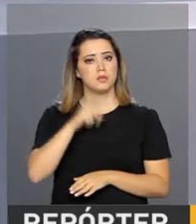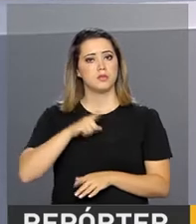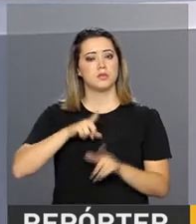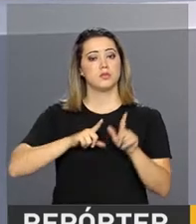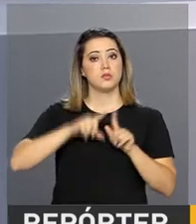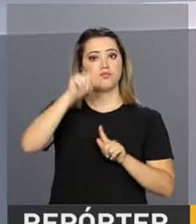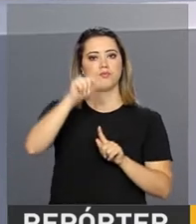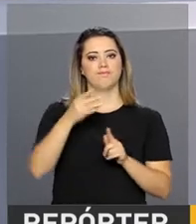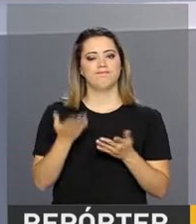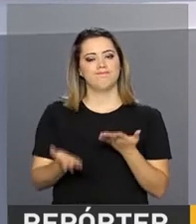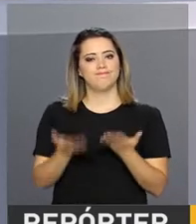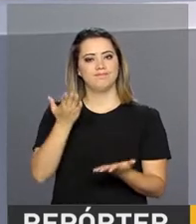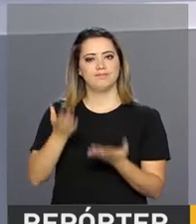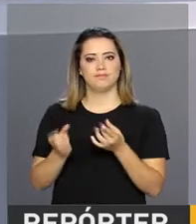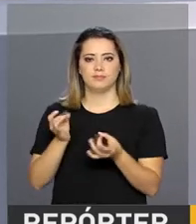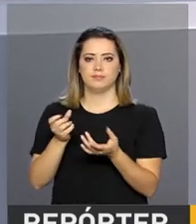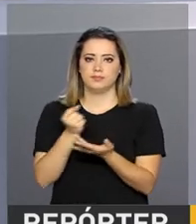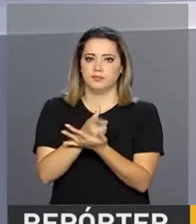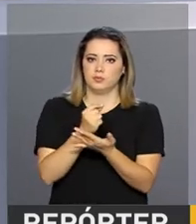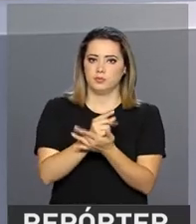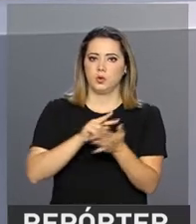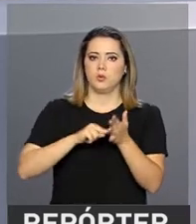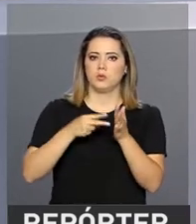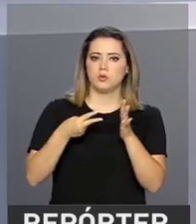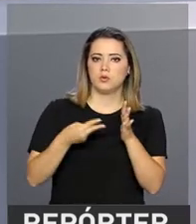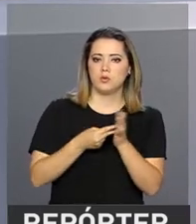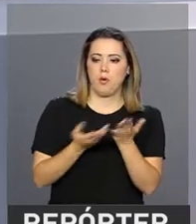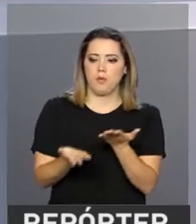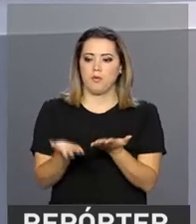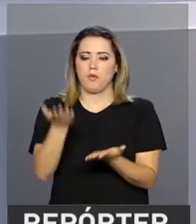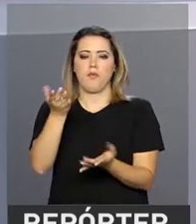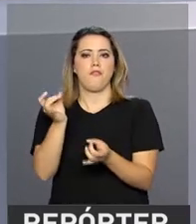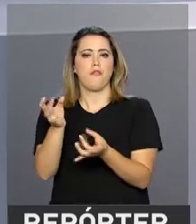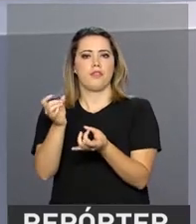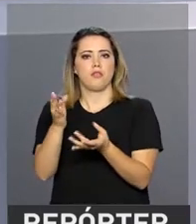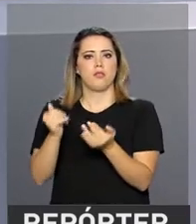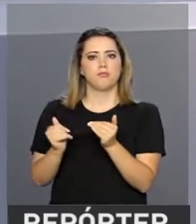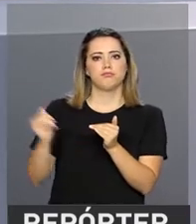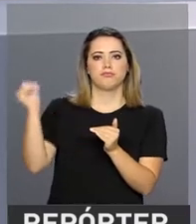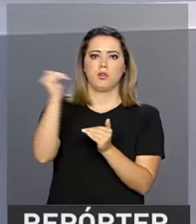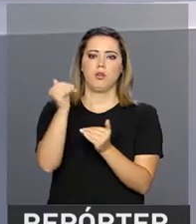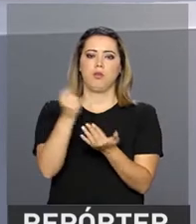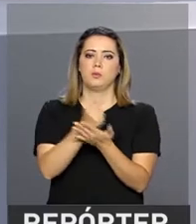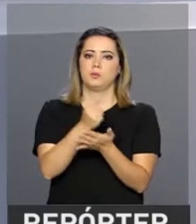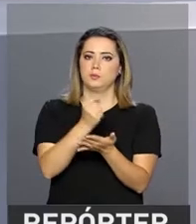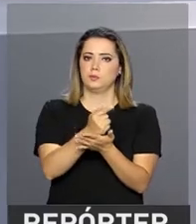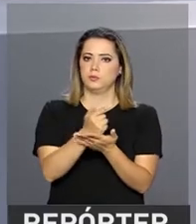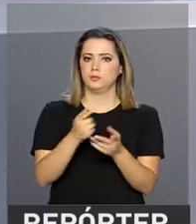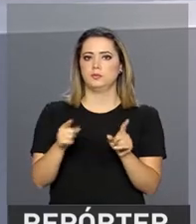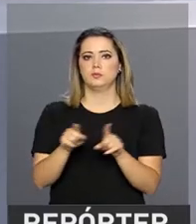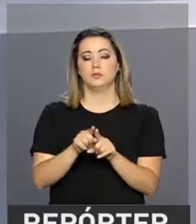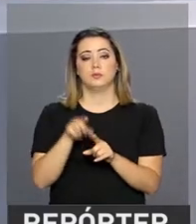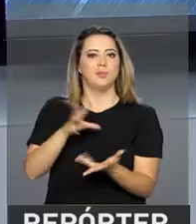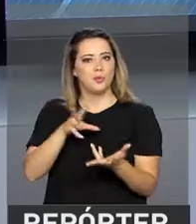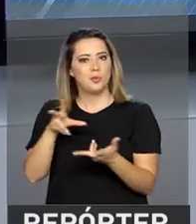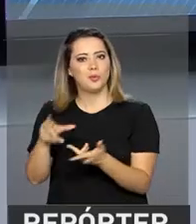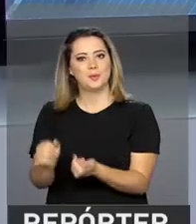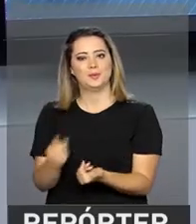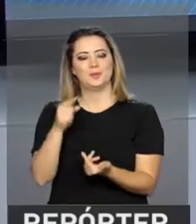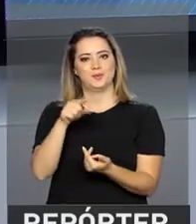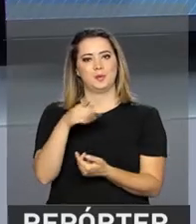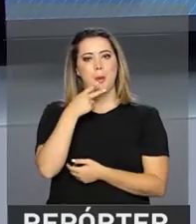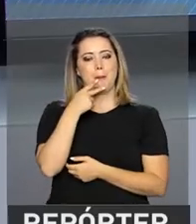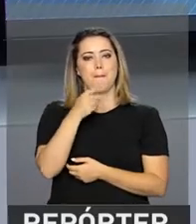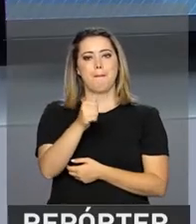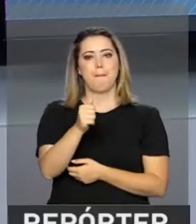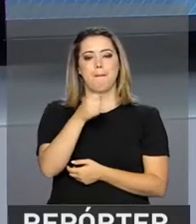um novo superávit na balança comercial, ou seja, o valor das exportações foi superior ao das importações. O